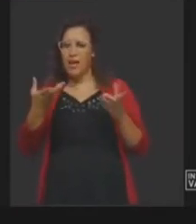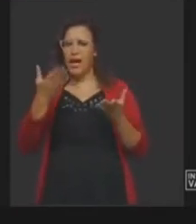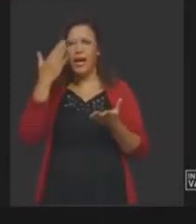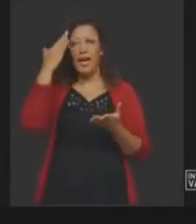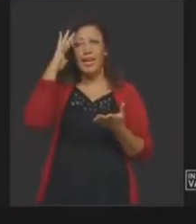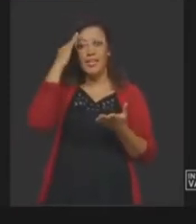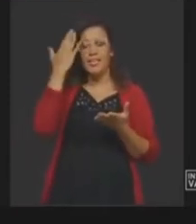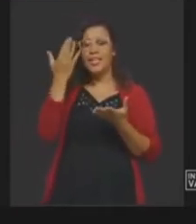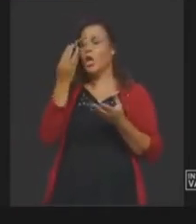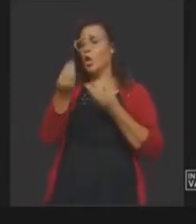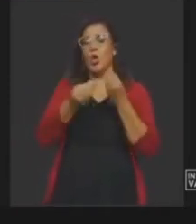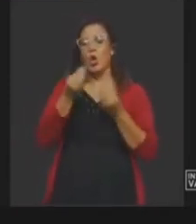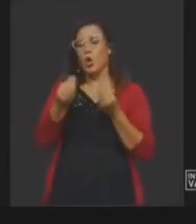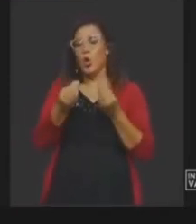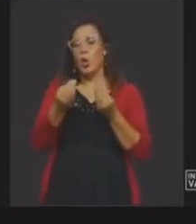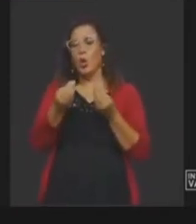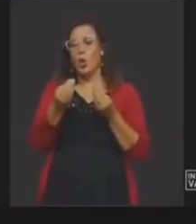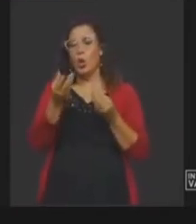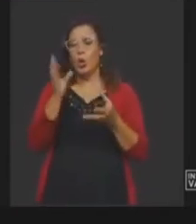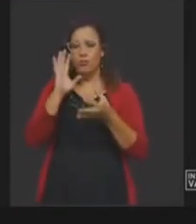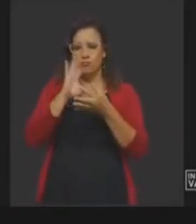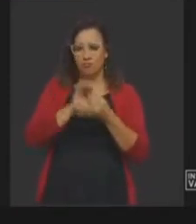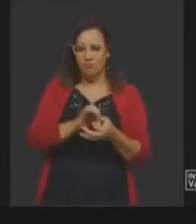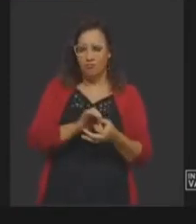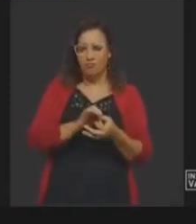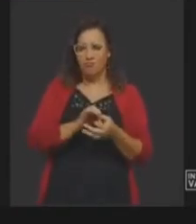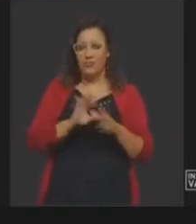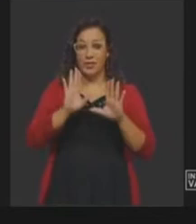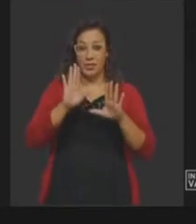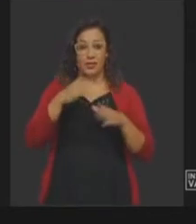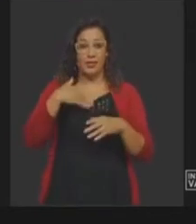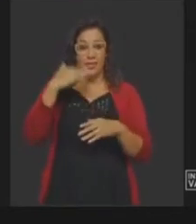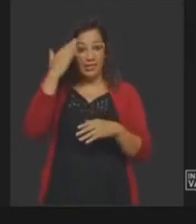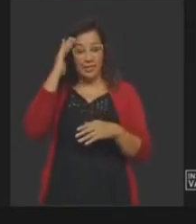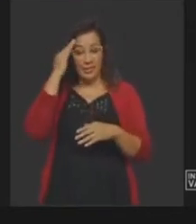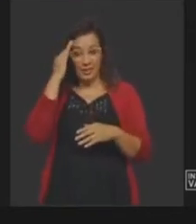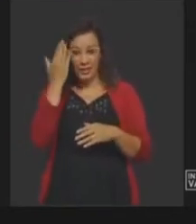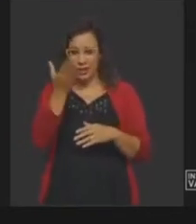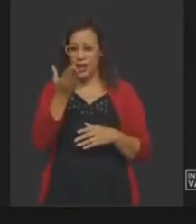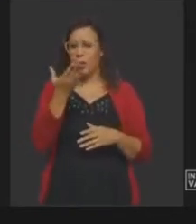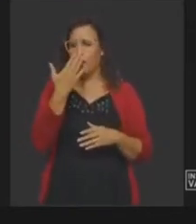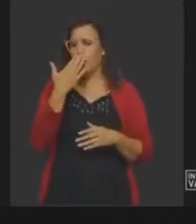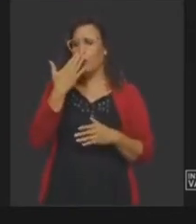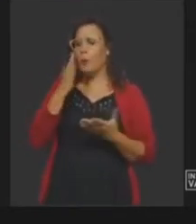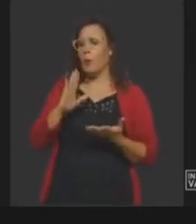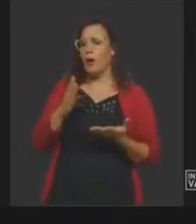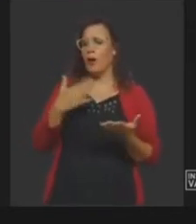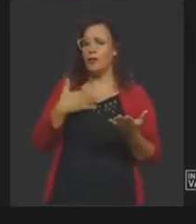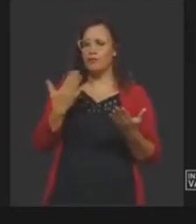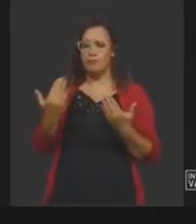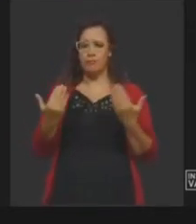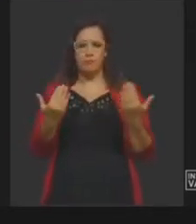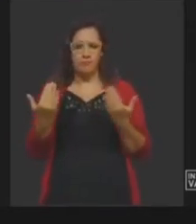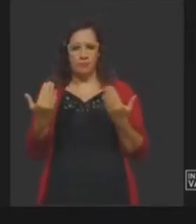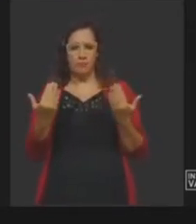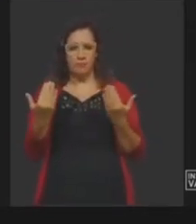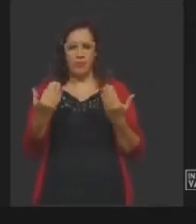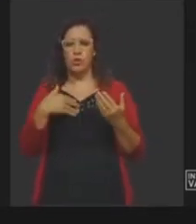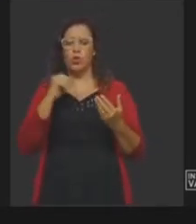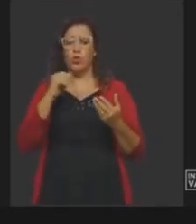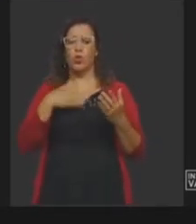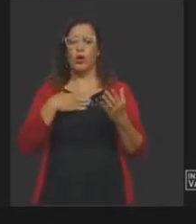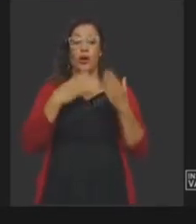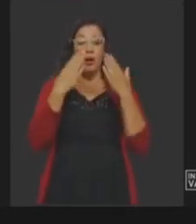também. Além disso, eu gostaria que você conseguisse diferenciar os conceitos de fenótipo